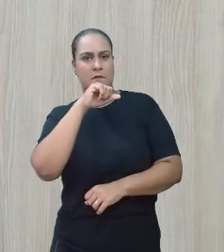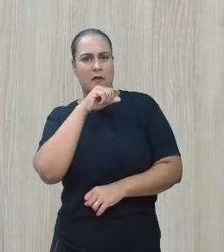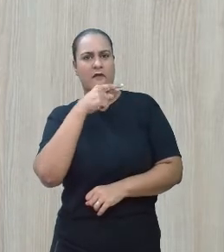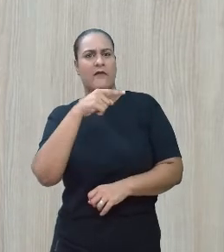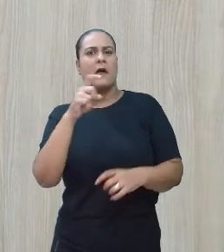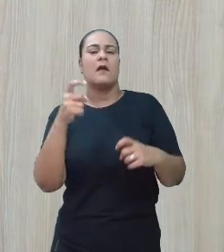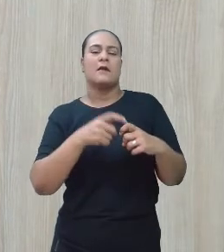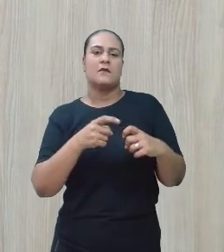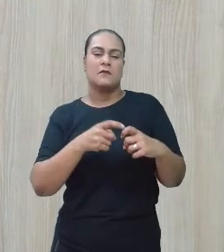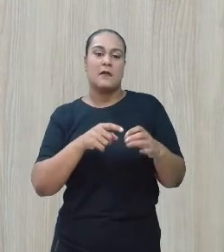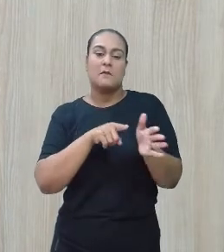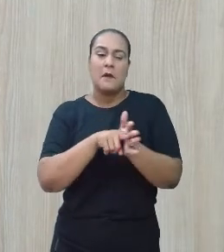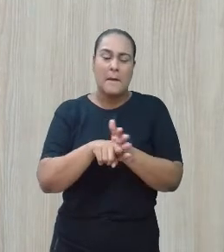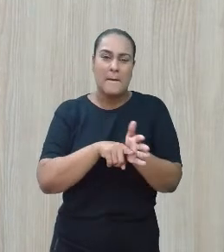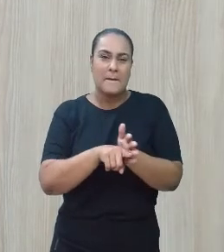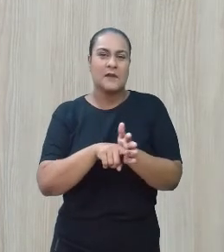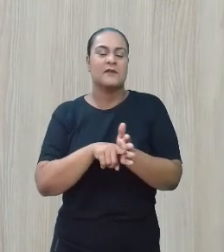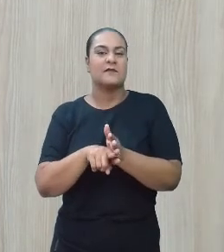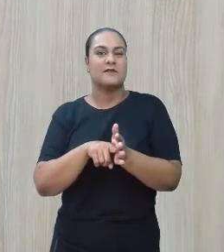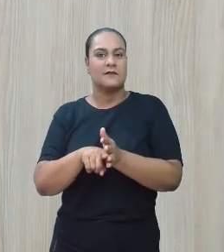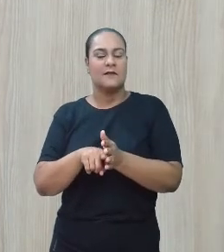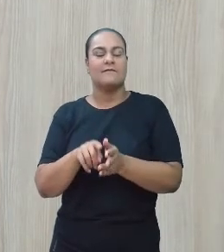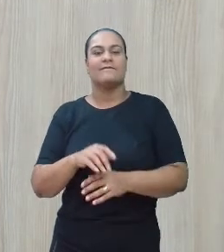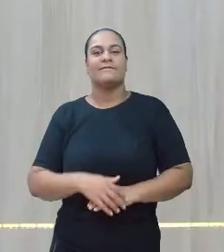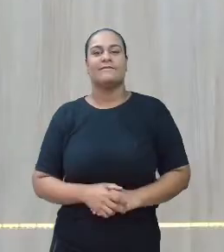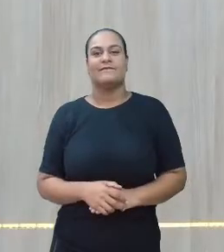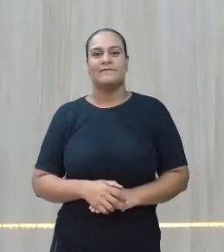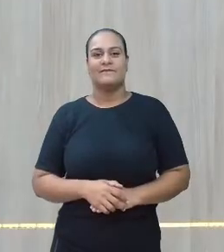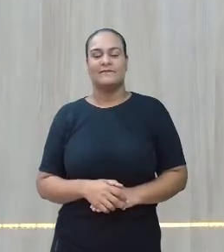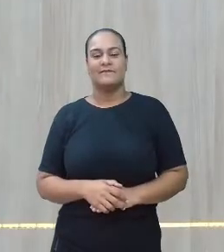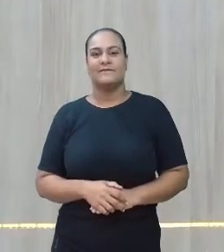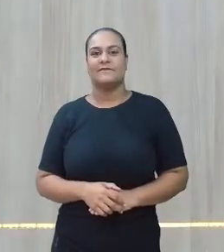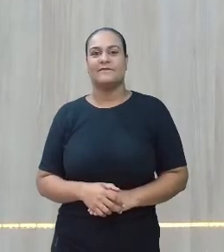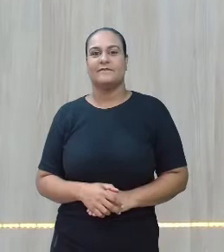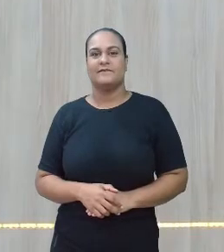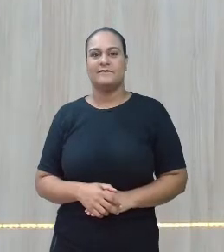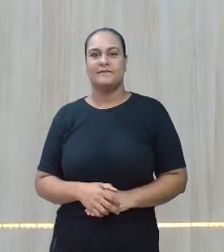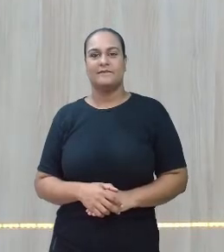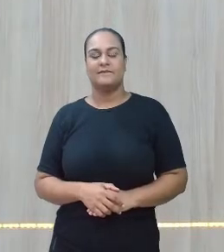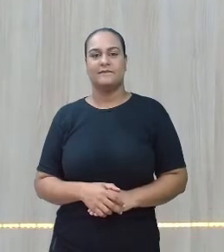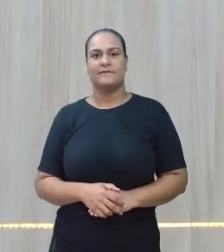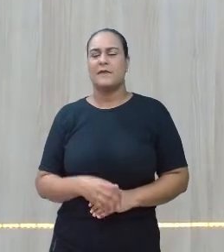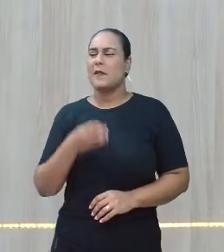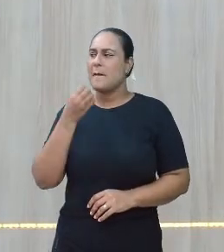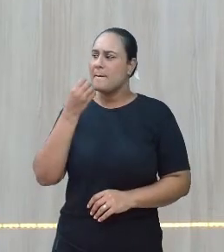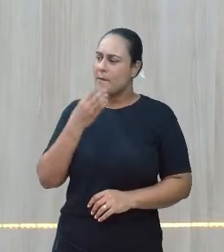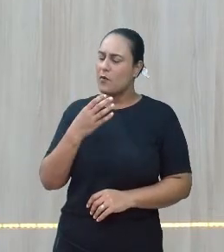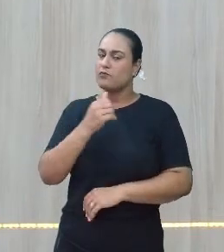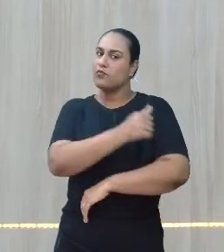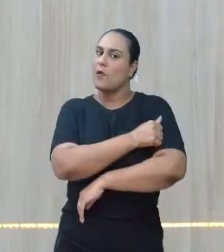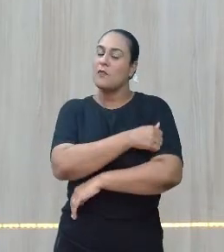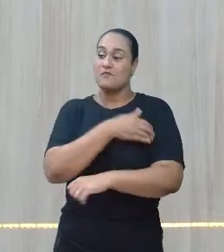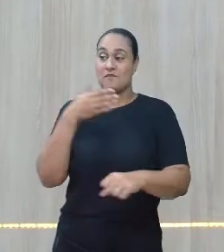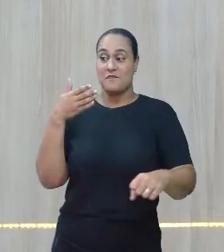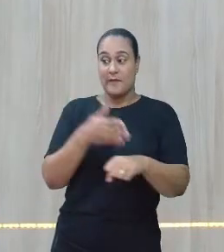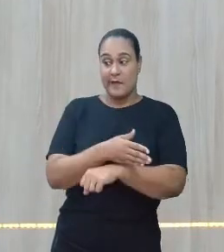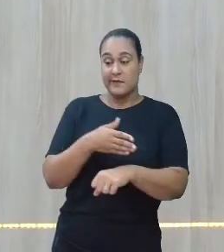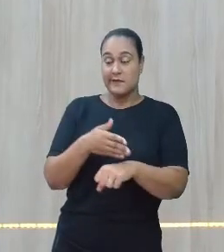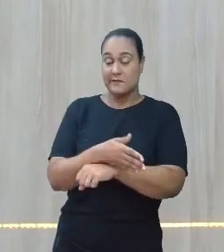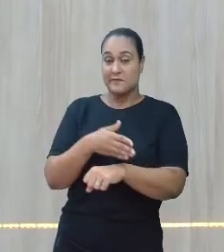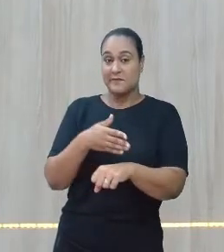para pesquisar se for intensa, tá certo? Obrigada, Cláudia. Legal aí. Que bom que os meninos estão participando, né?